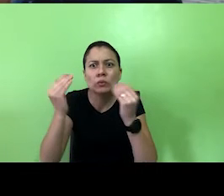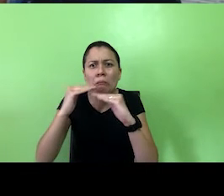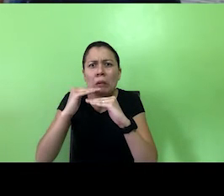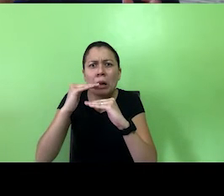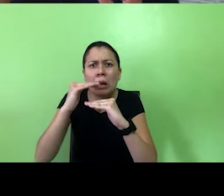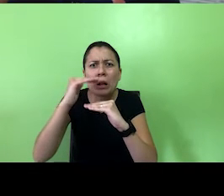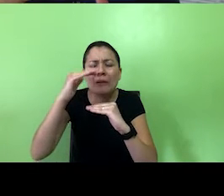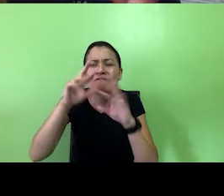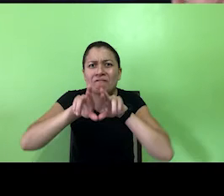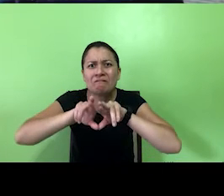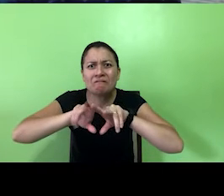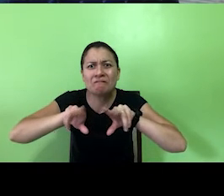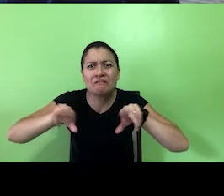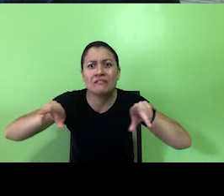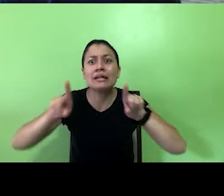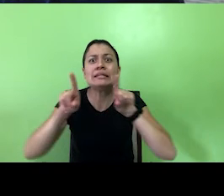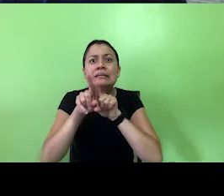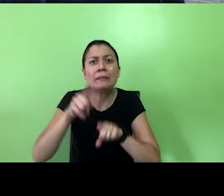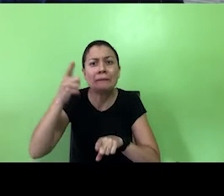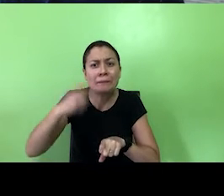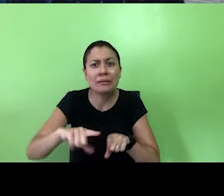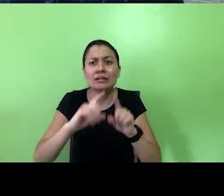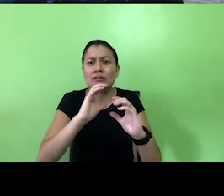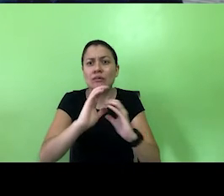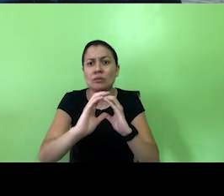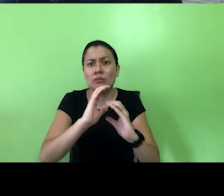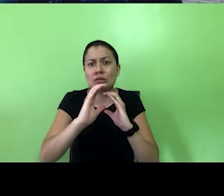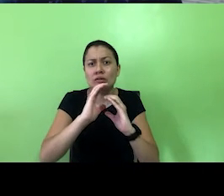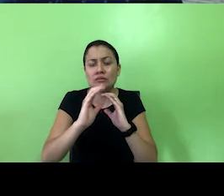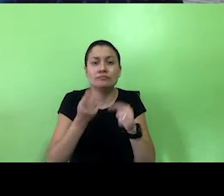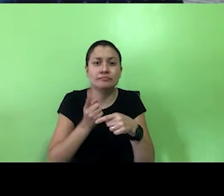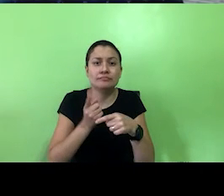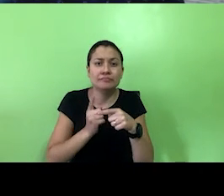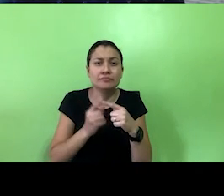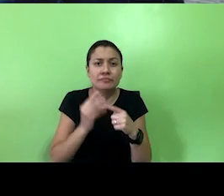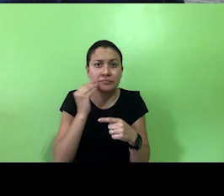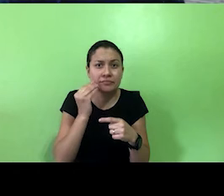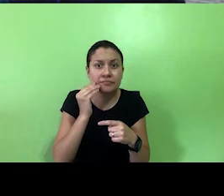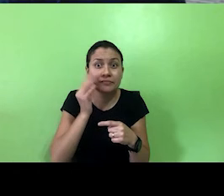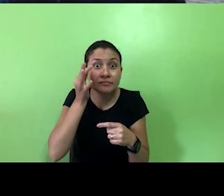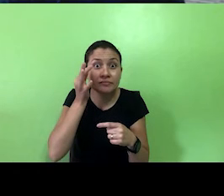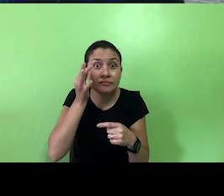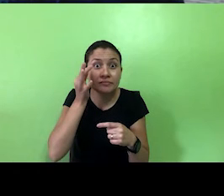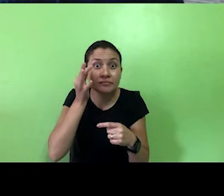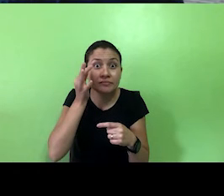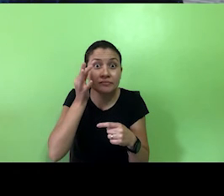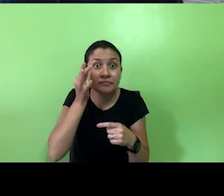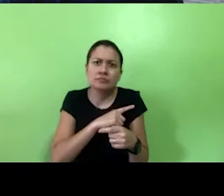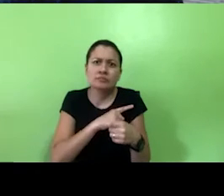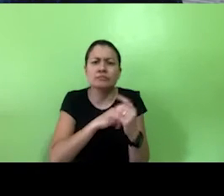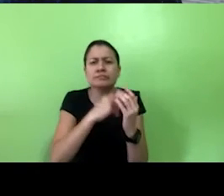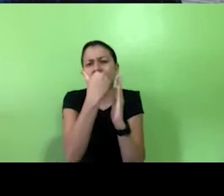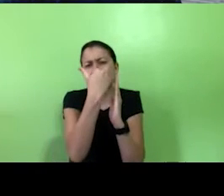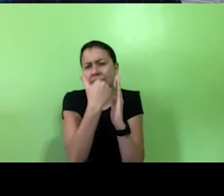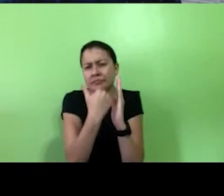de tudo isso, ainda tinha a própria comunicação, porque num teste presencial, a gente tem menos camadas de interpretação, né?